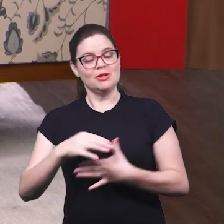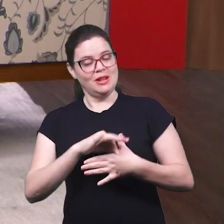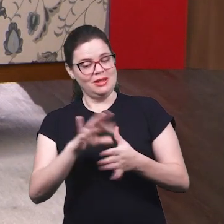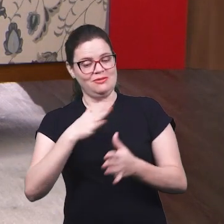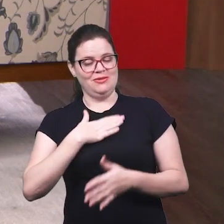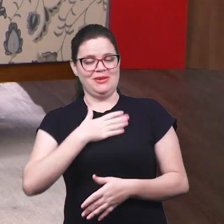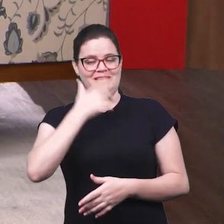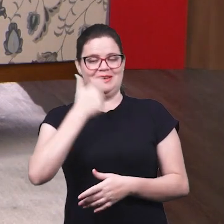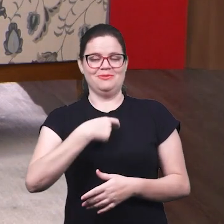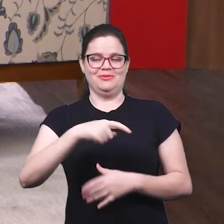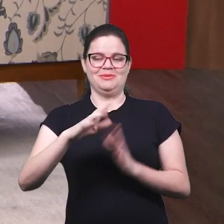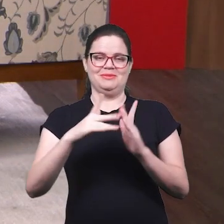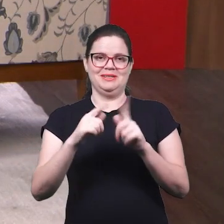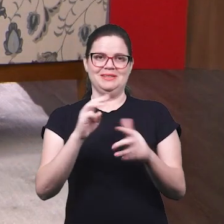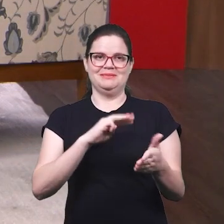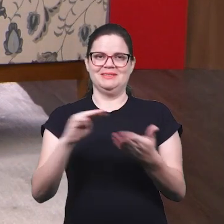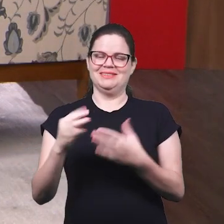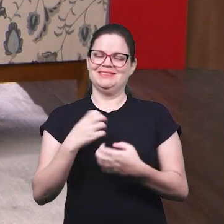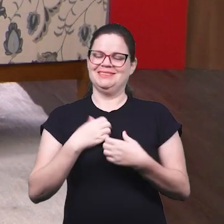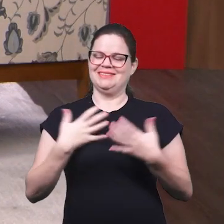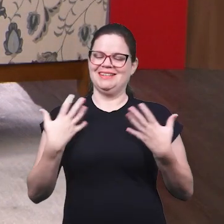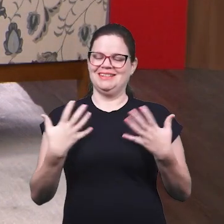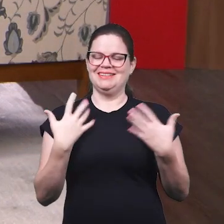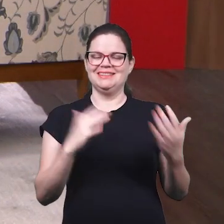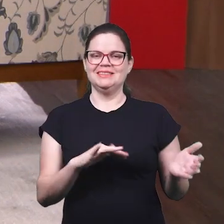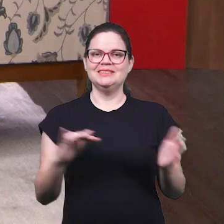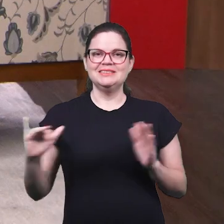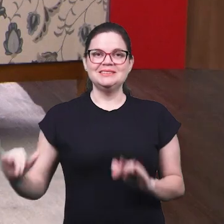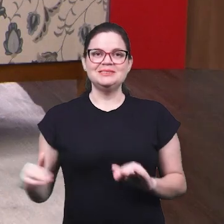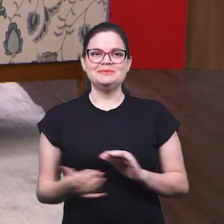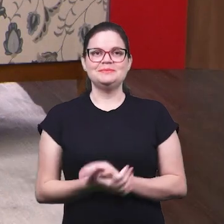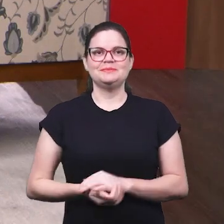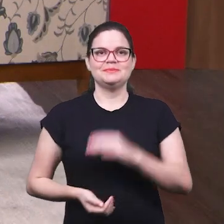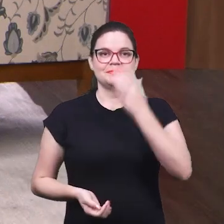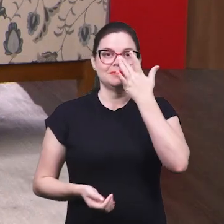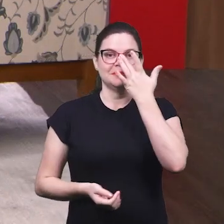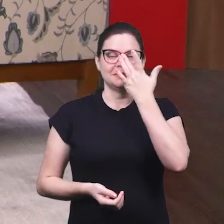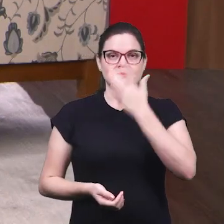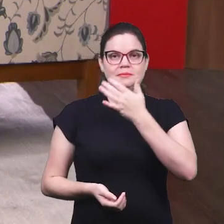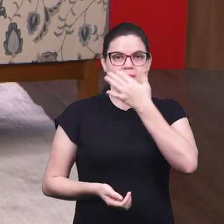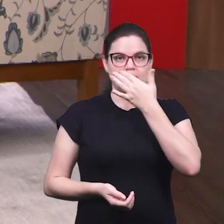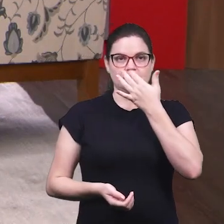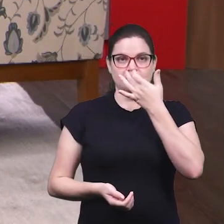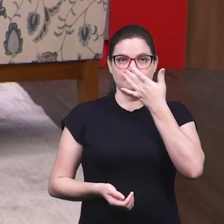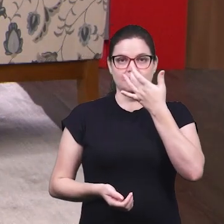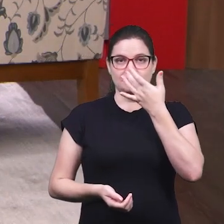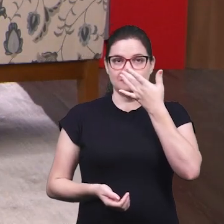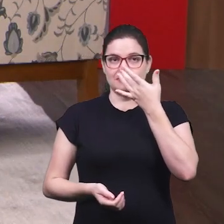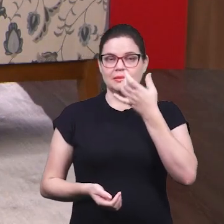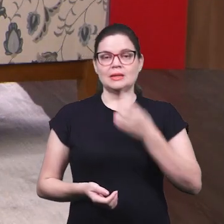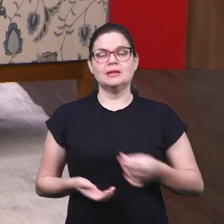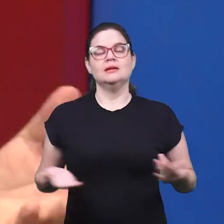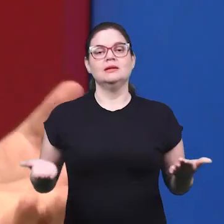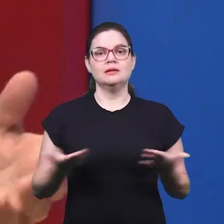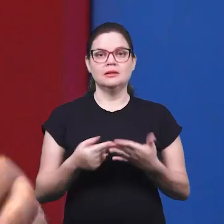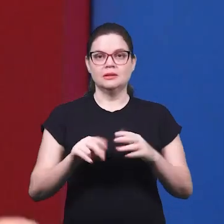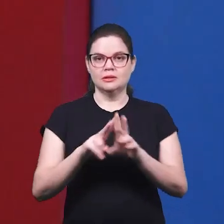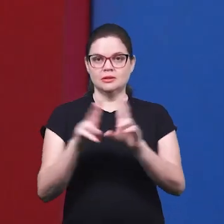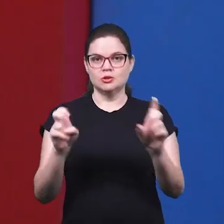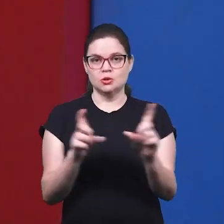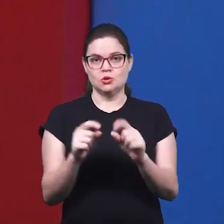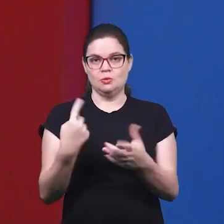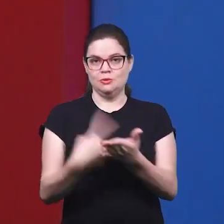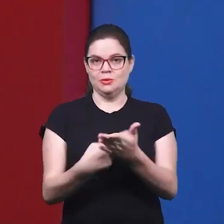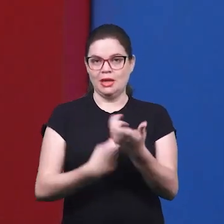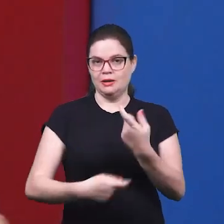essa informação também. Vamos voltar agora aqui aos negócios. Vamos. Que conselho o senhor